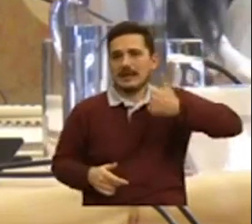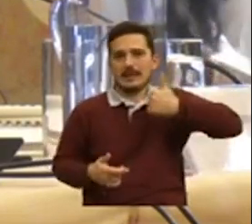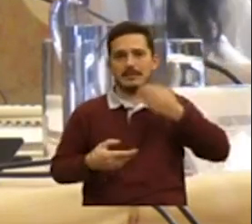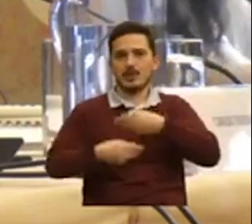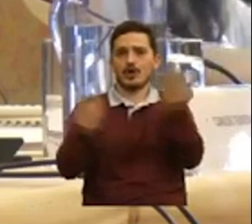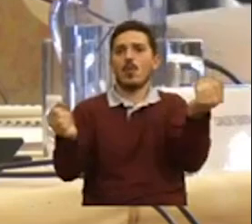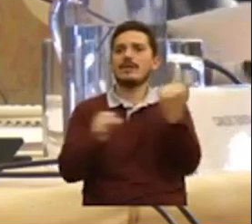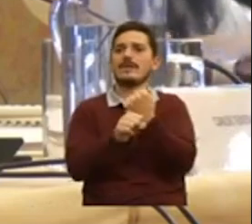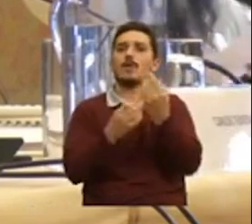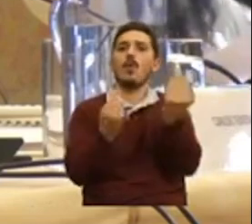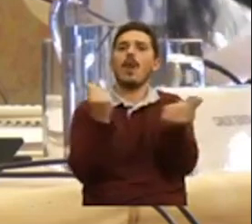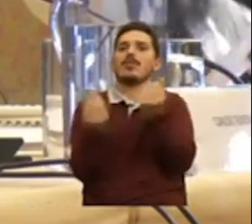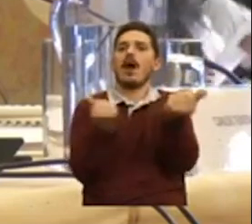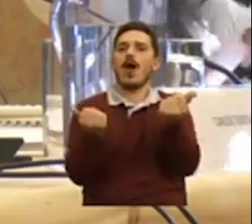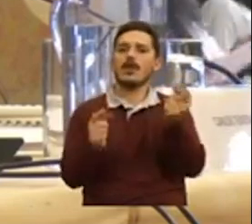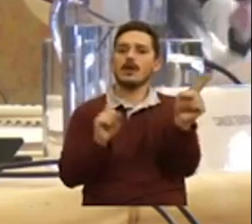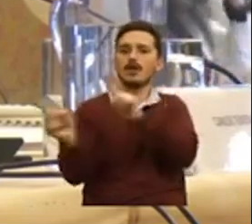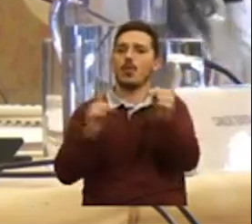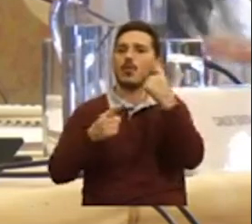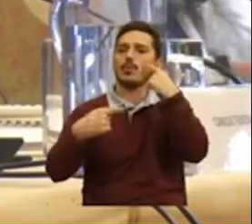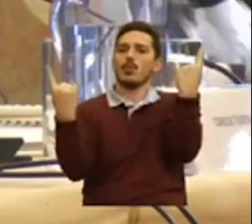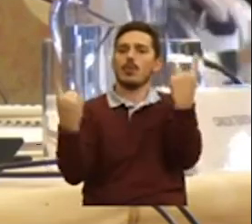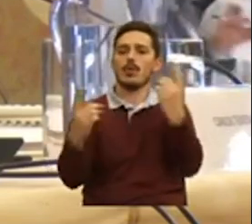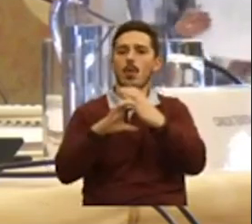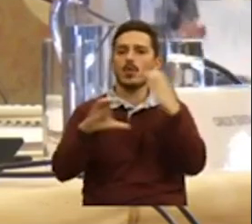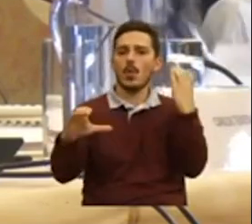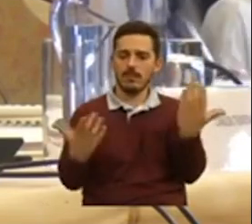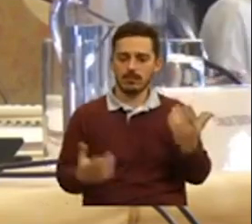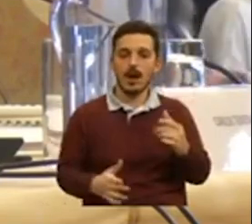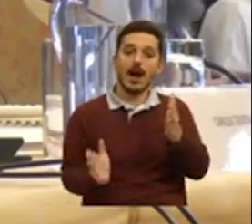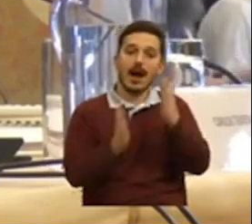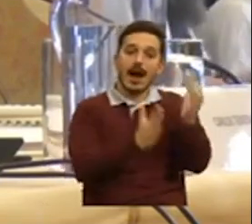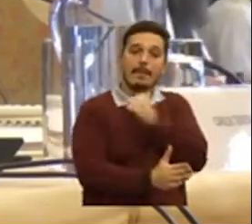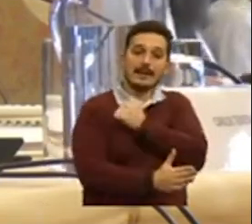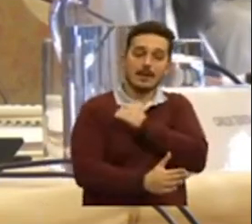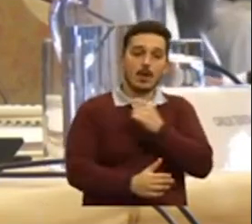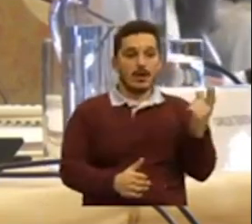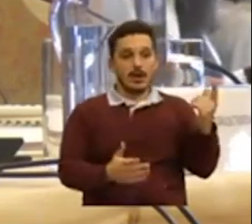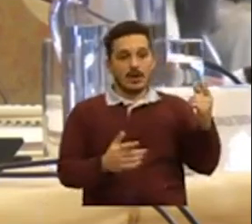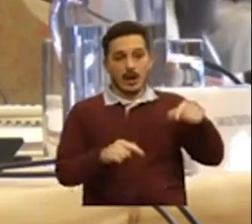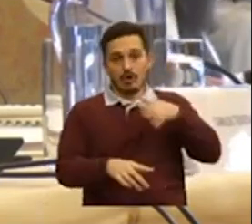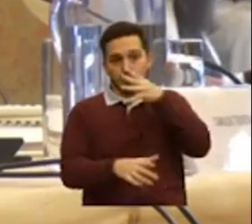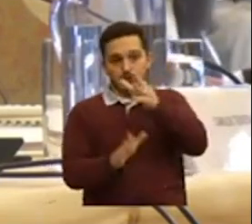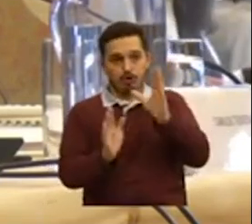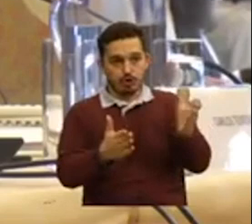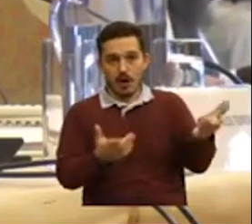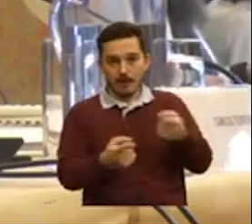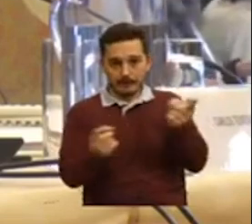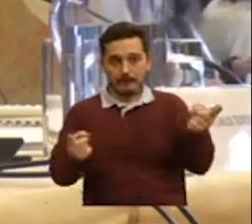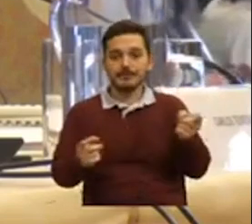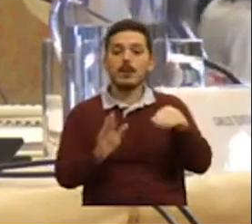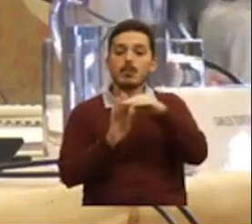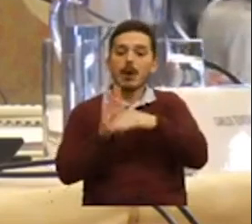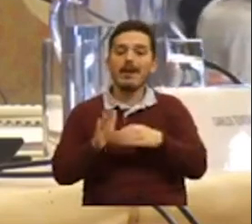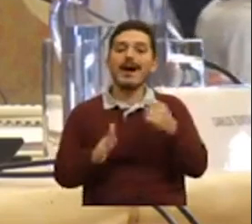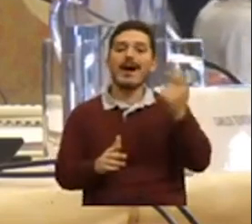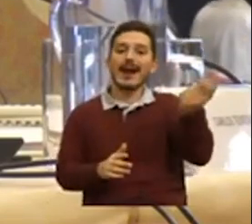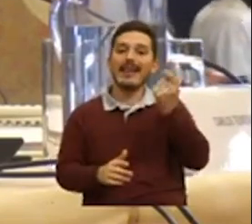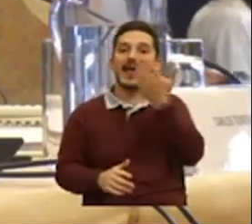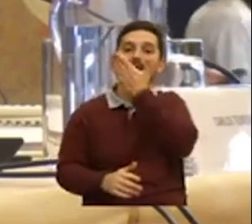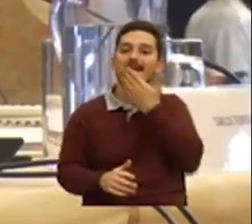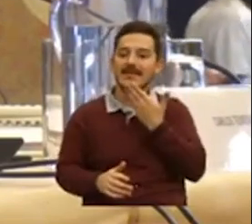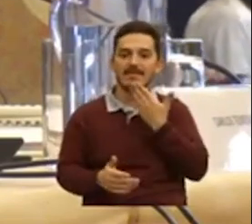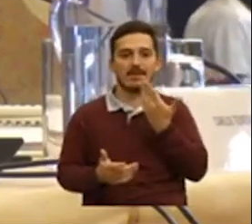prestação de um serviço de qualidade de transporte público rodoviário de qualidade. Na habitação, como já aqui foi dito, os programas de renda